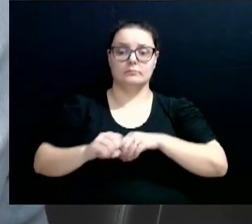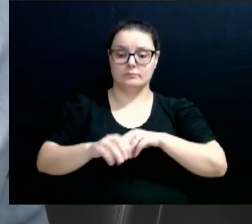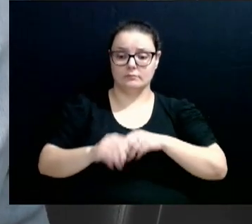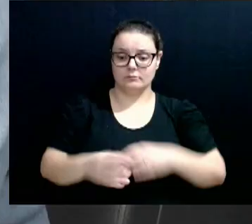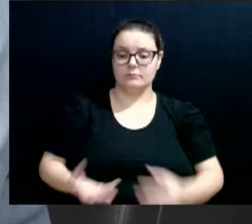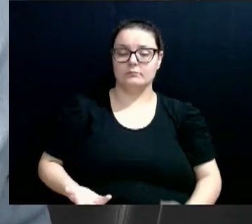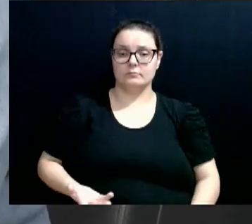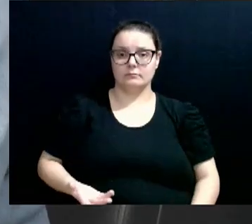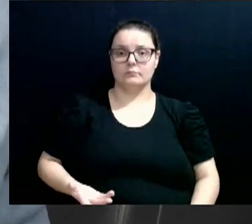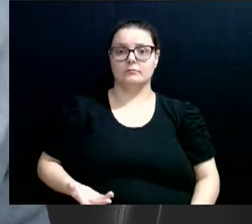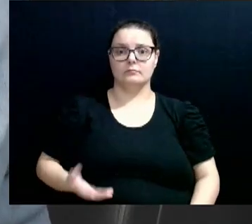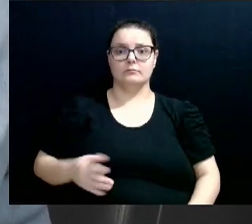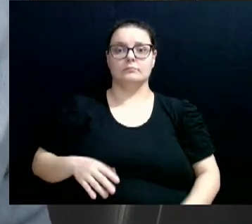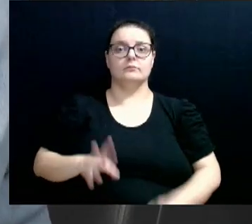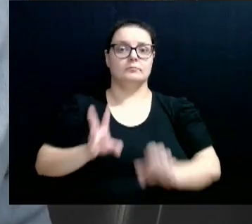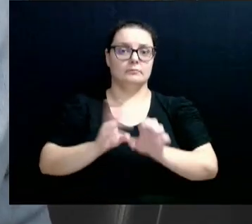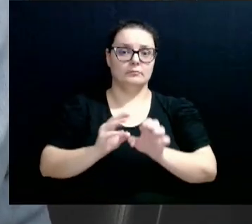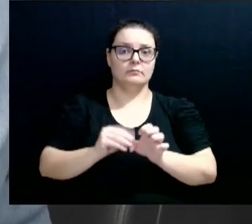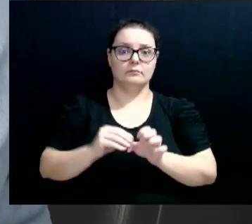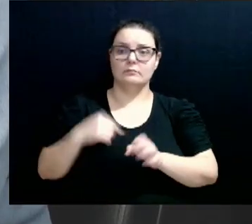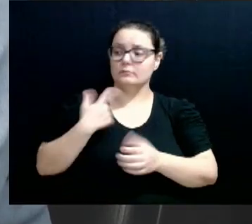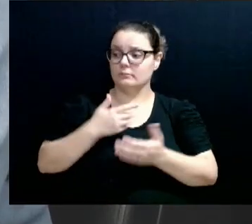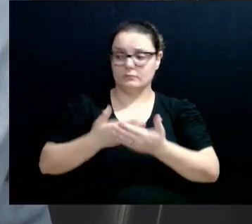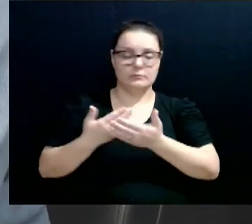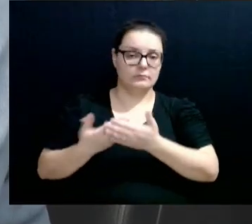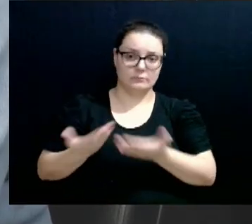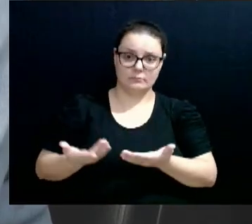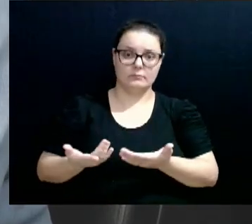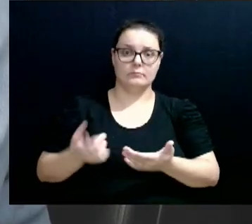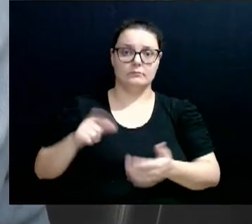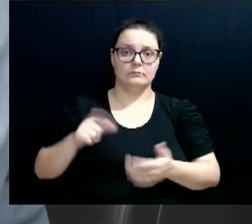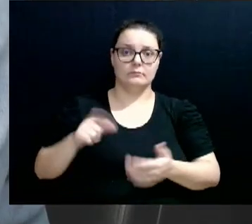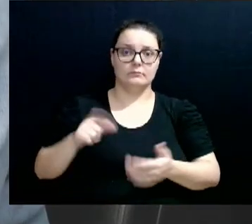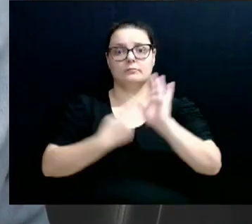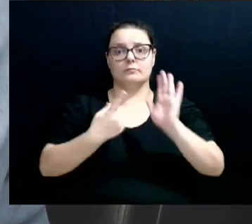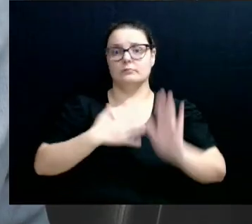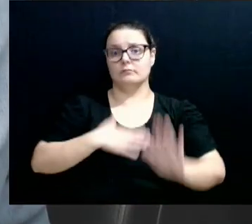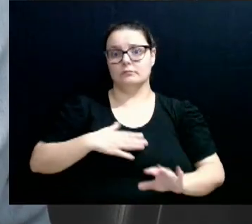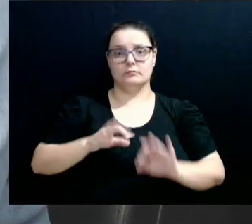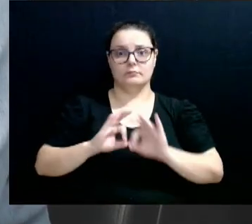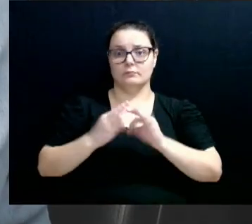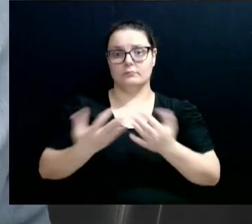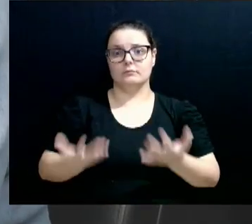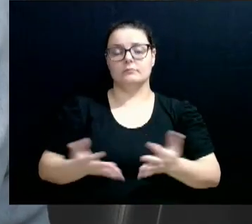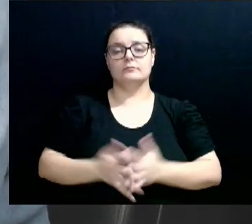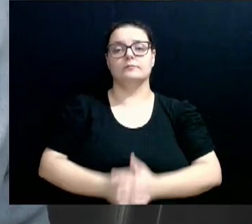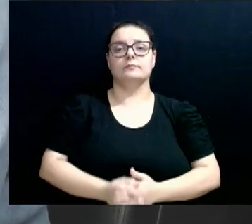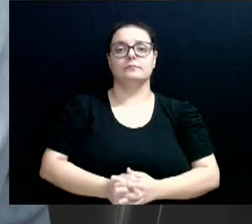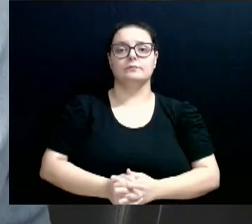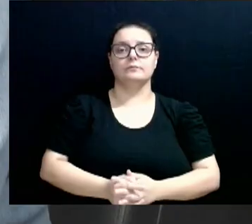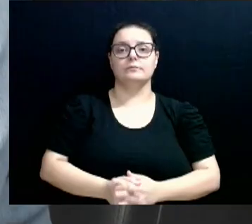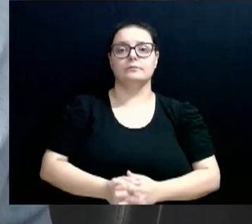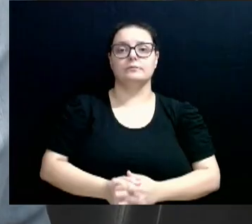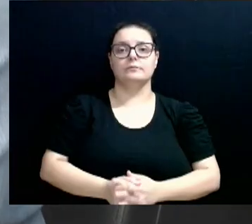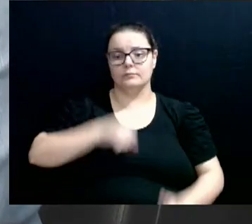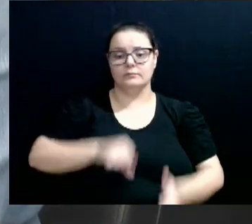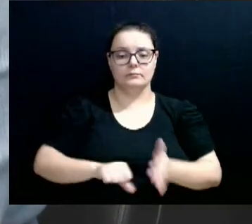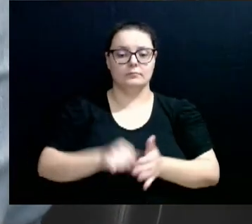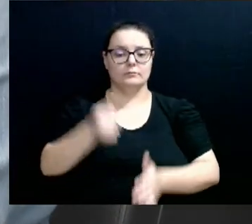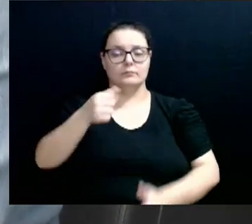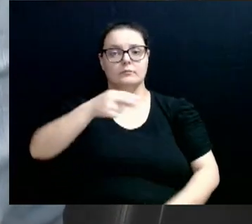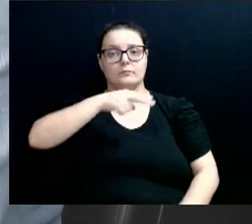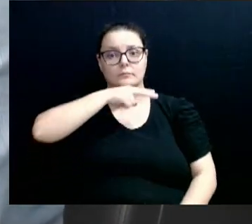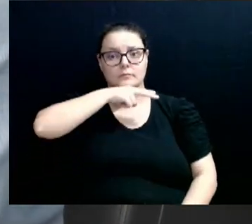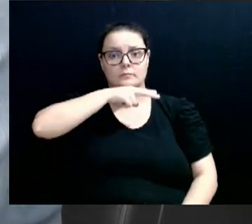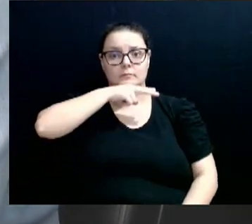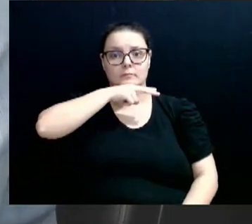isso, e essa foi uma coisa que estava marcada na minha família. Então, eu fui o primeiro neto, na parte da minha